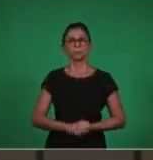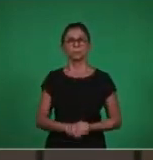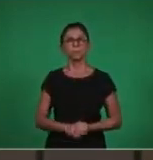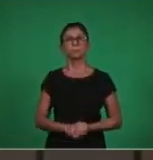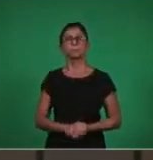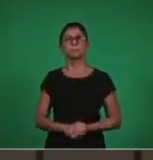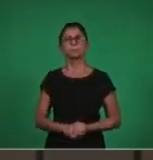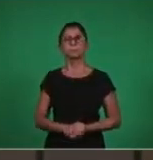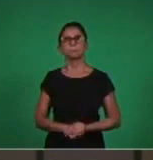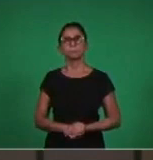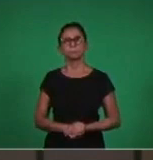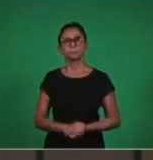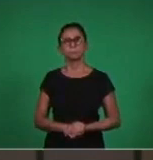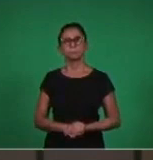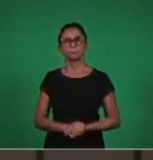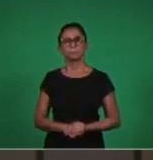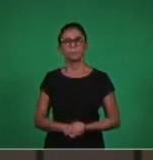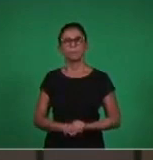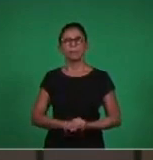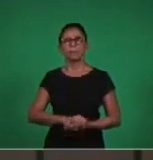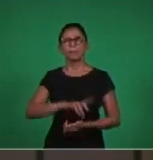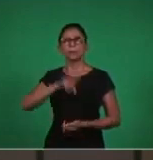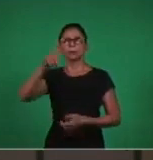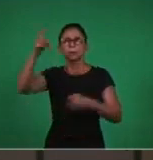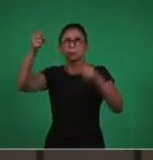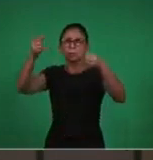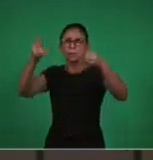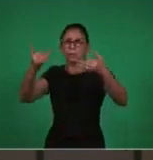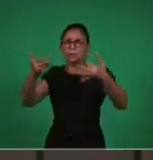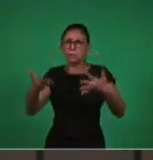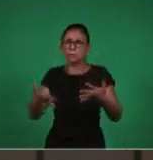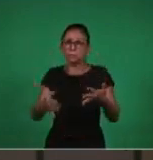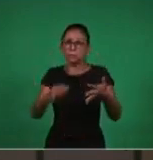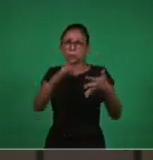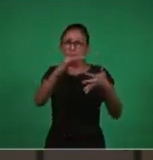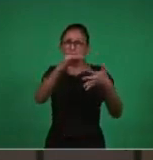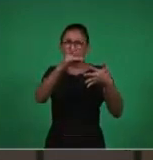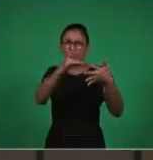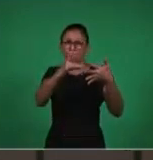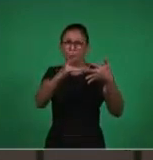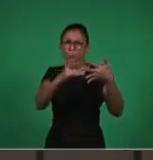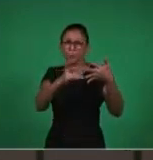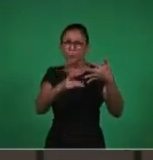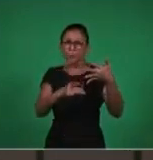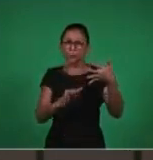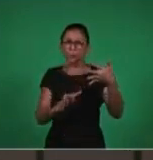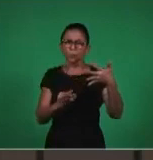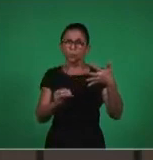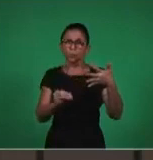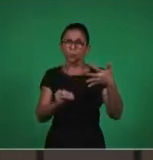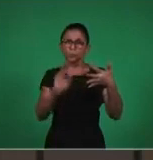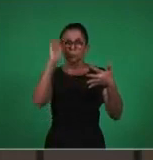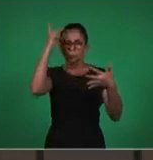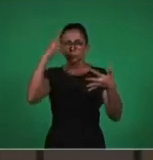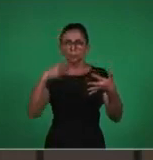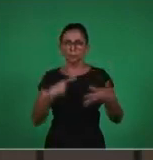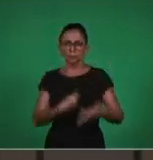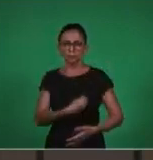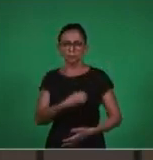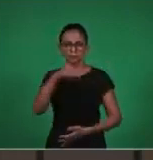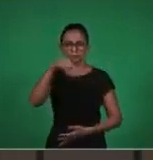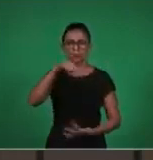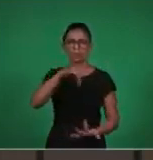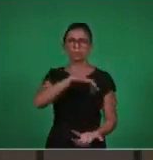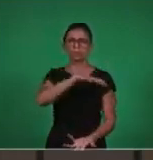orientação e deu as medidas para que o homem pudesse sobreviver. Então esse